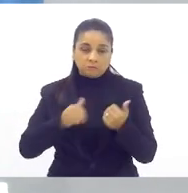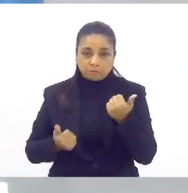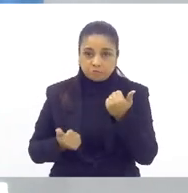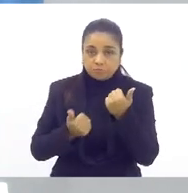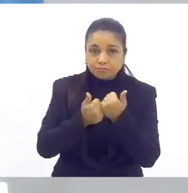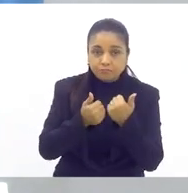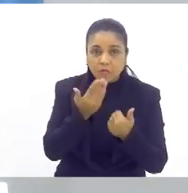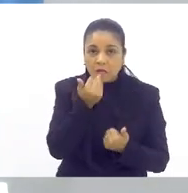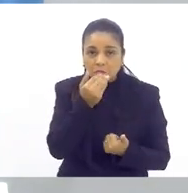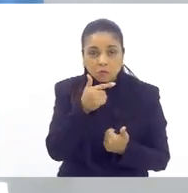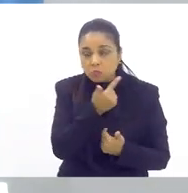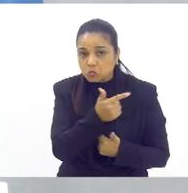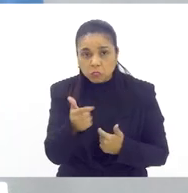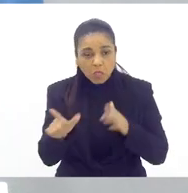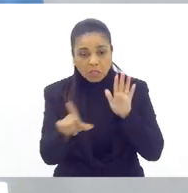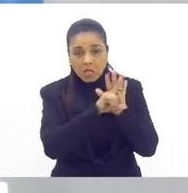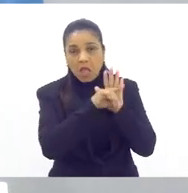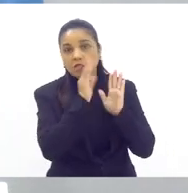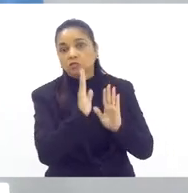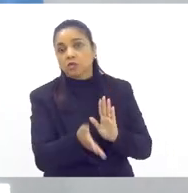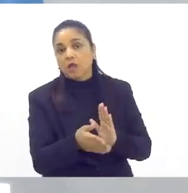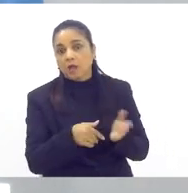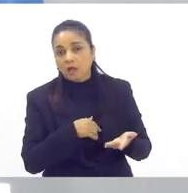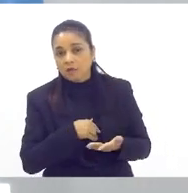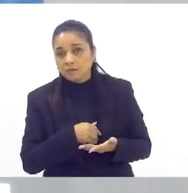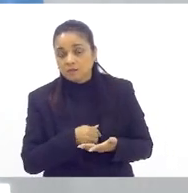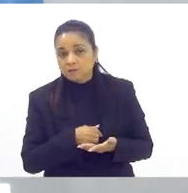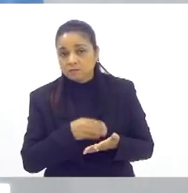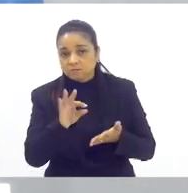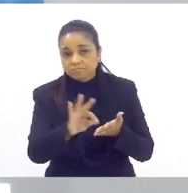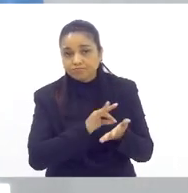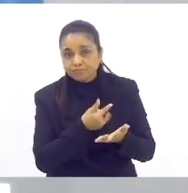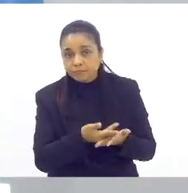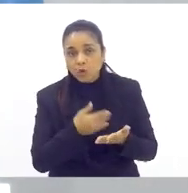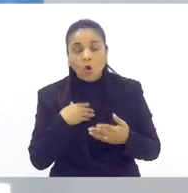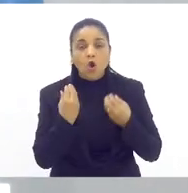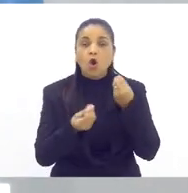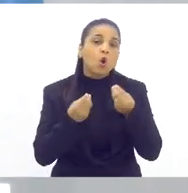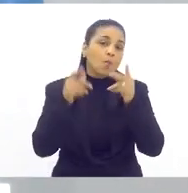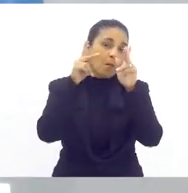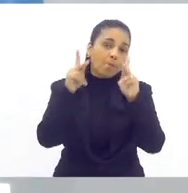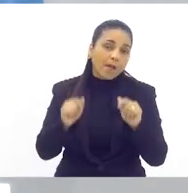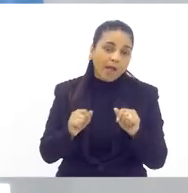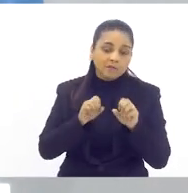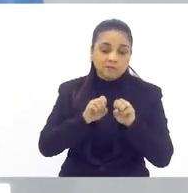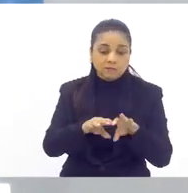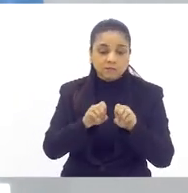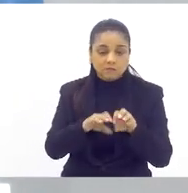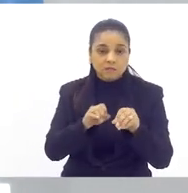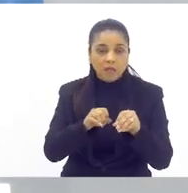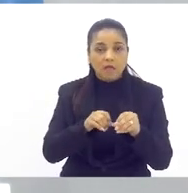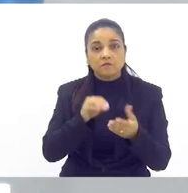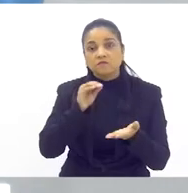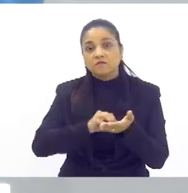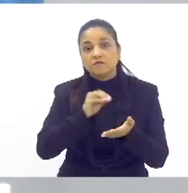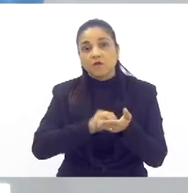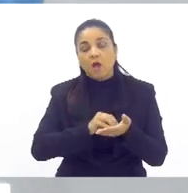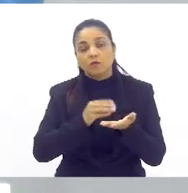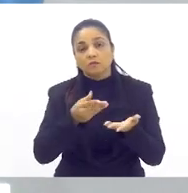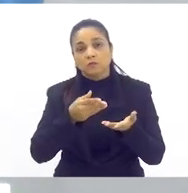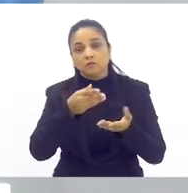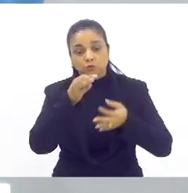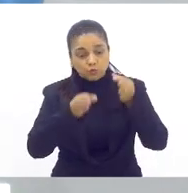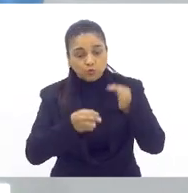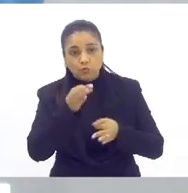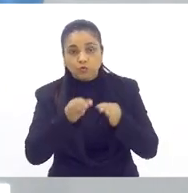alimentação que já está em lei como a gente vai ter paz para ensinar diante tantas injustiças que aqui são